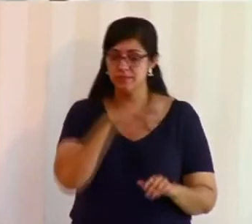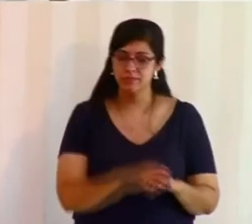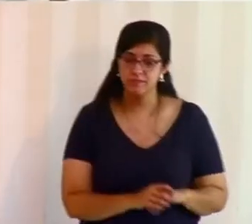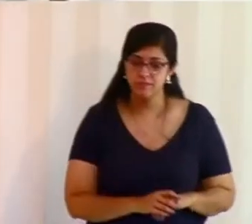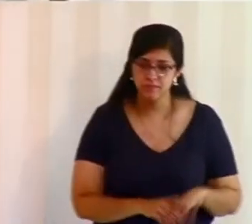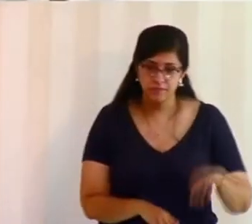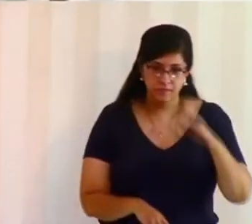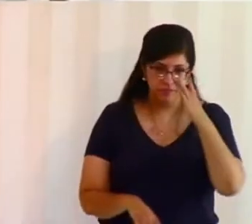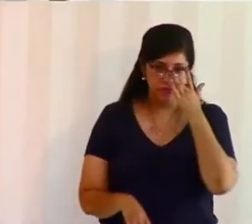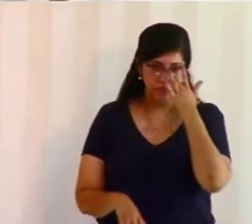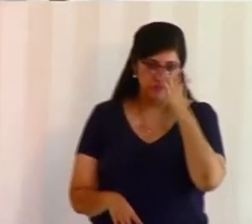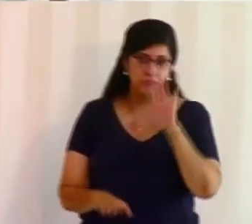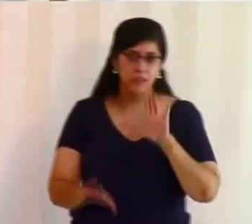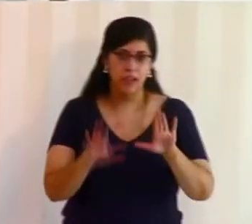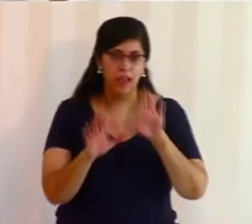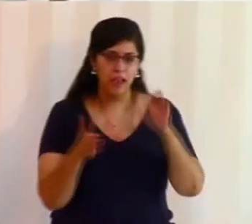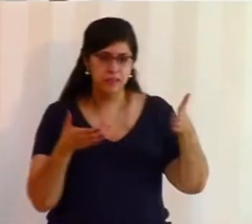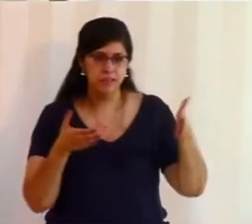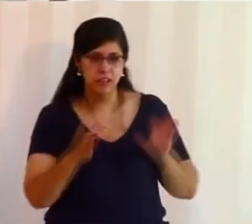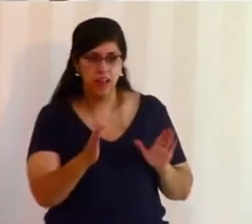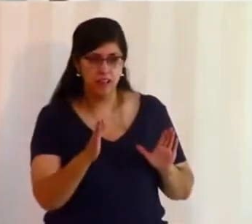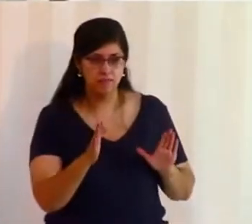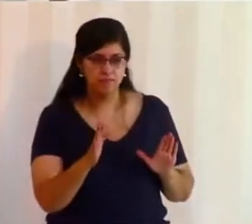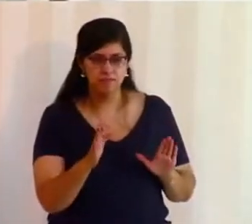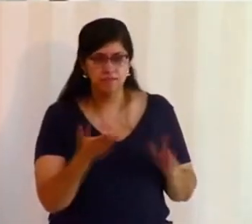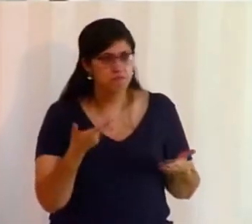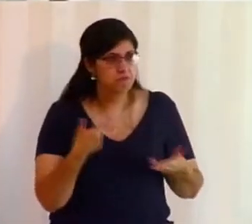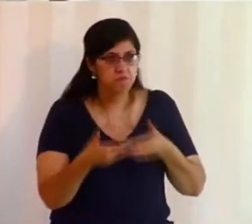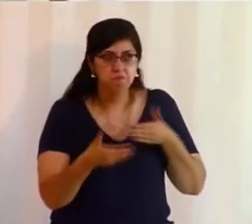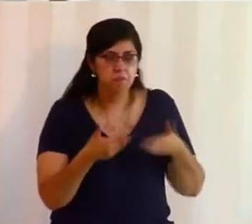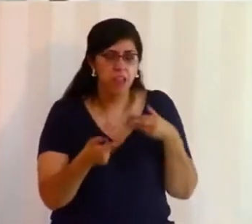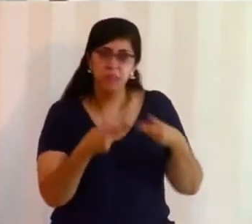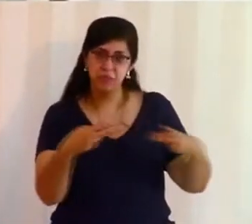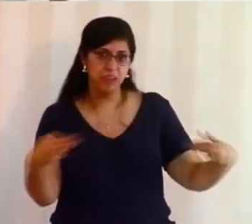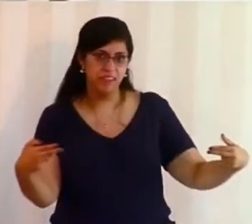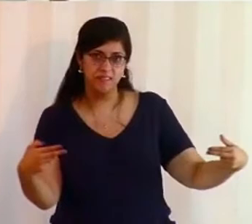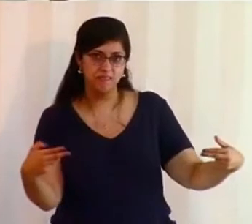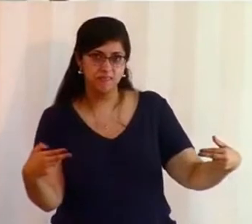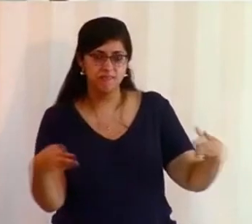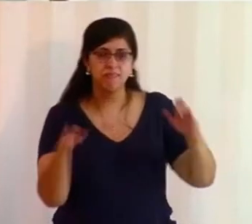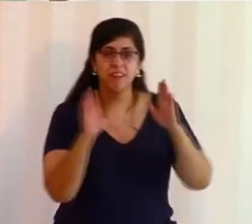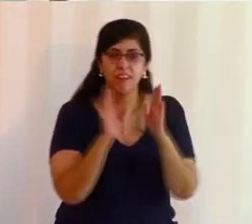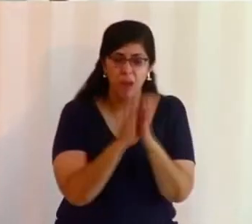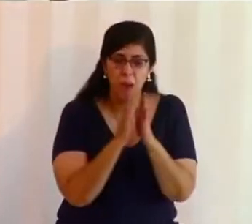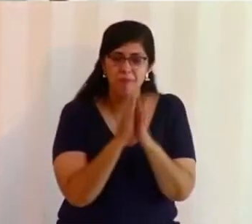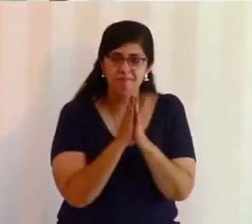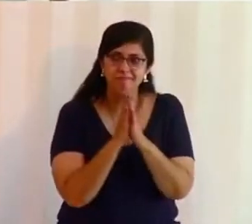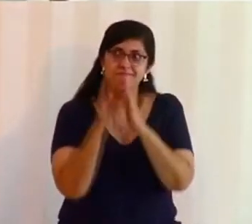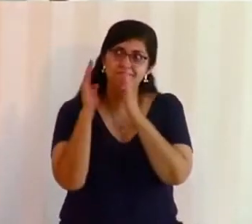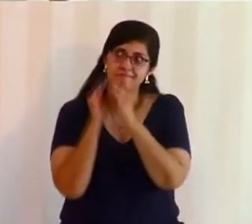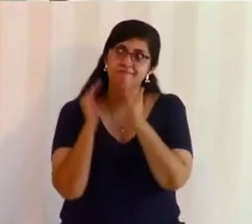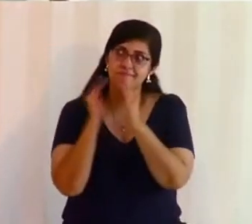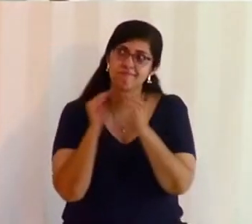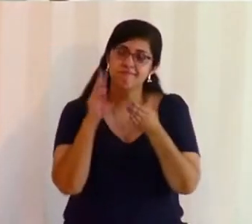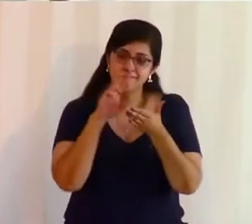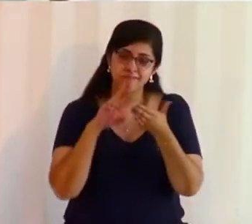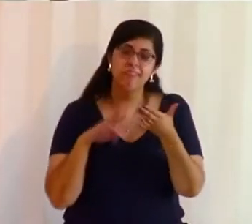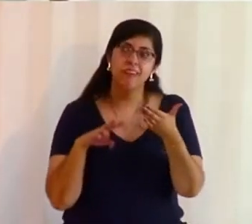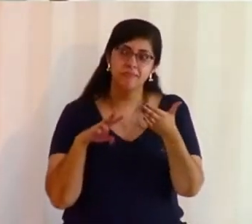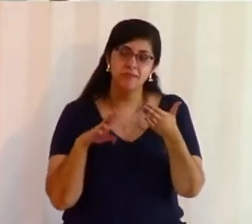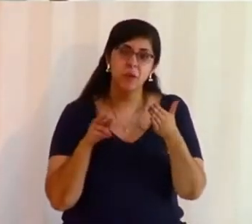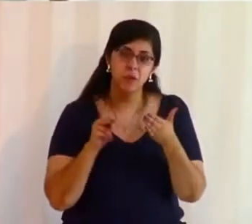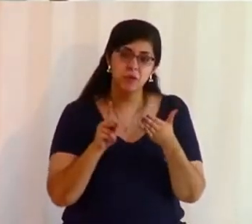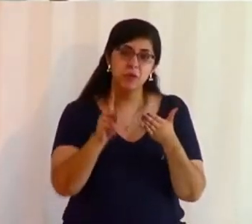mesmo que você esteja na sua sala de estar, ou no templo da nossa amada igreja, todo dia é tempo de fazer a obra do